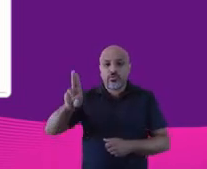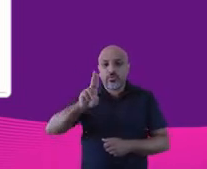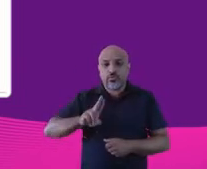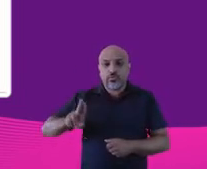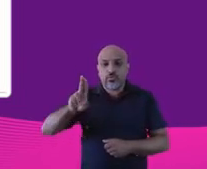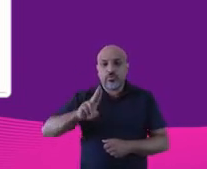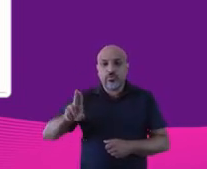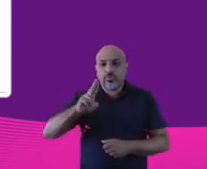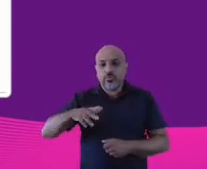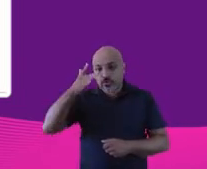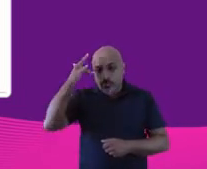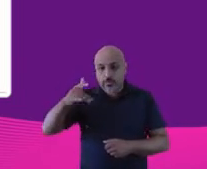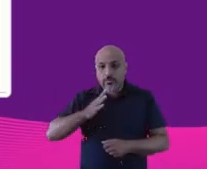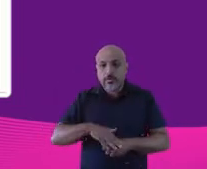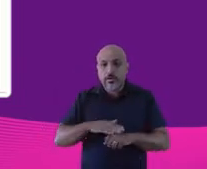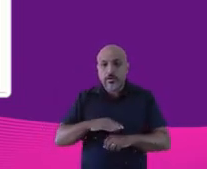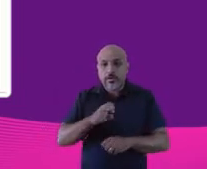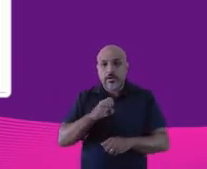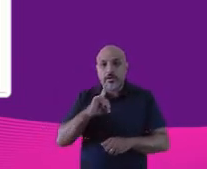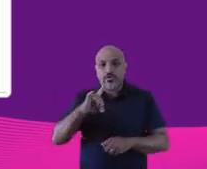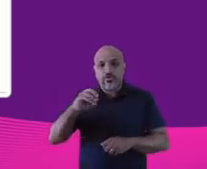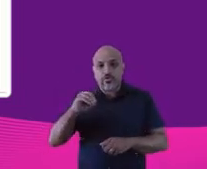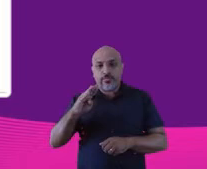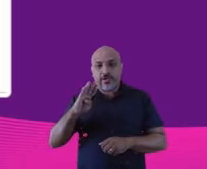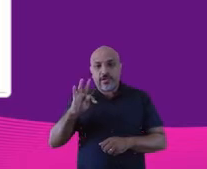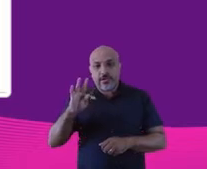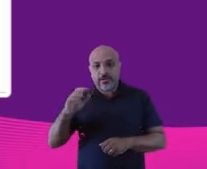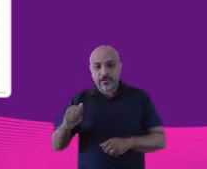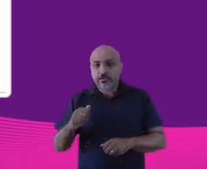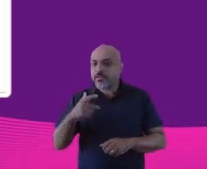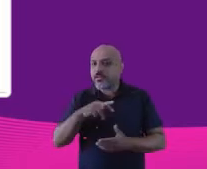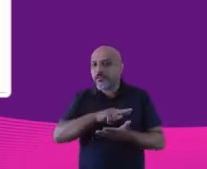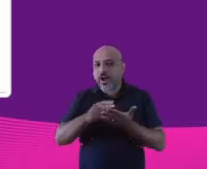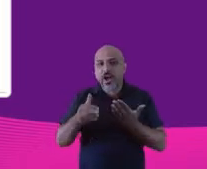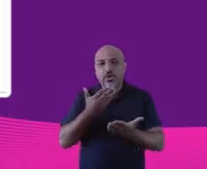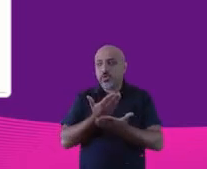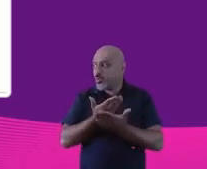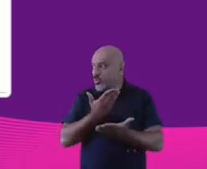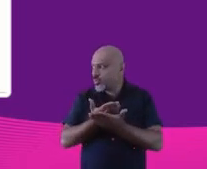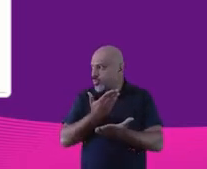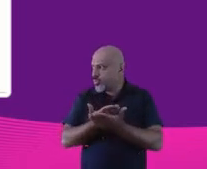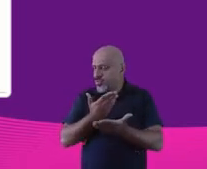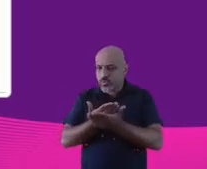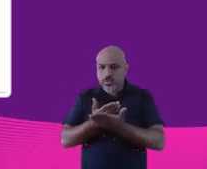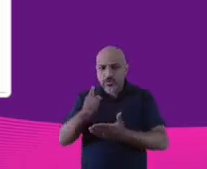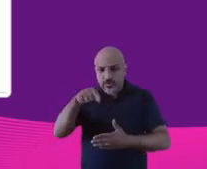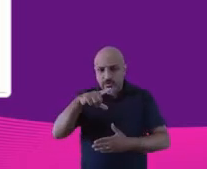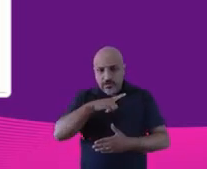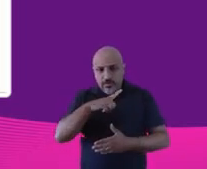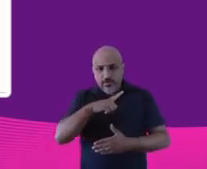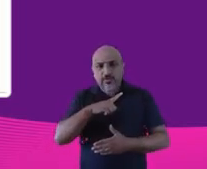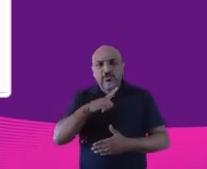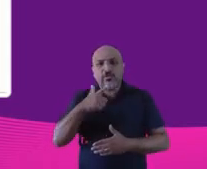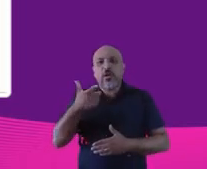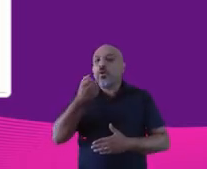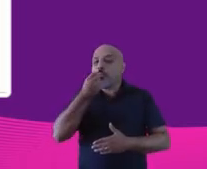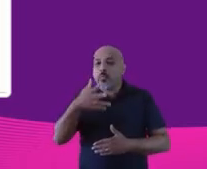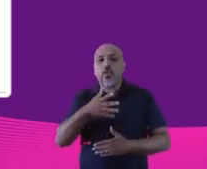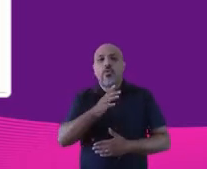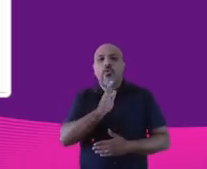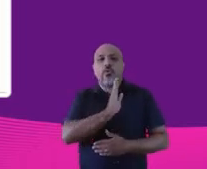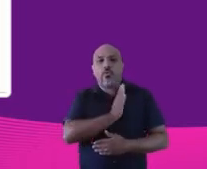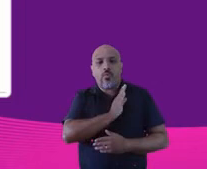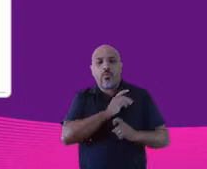pacientes cardiopatas. Inclusive, existem vários estudos americanos que dizem que se você tiver um bom cardiologista, se